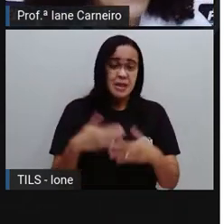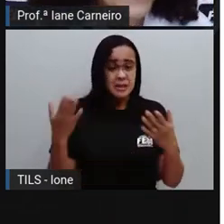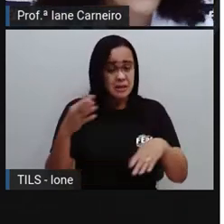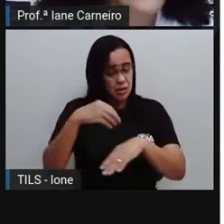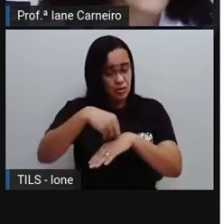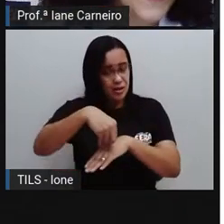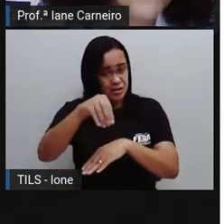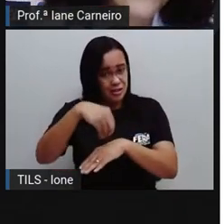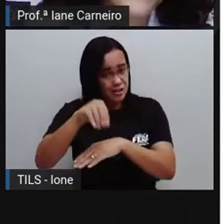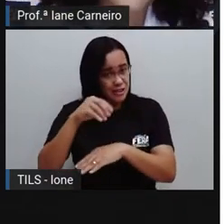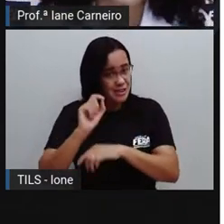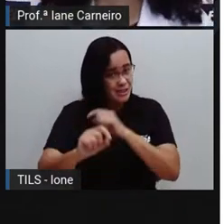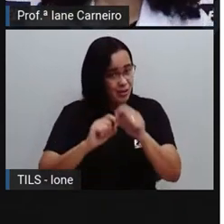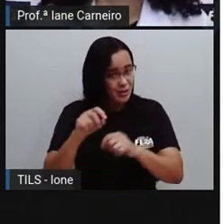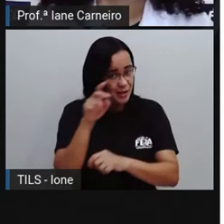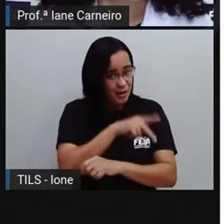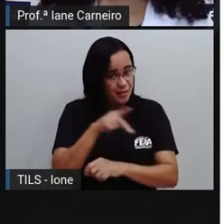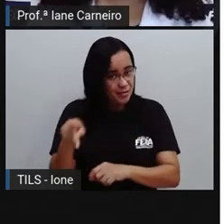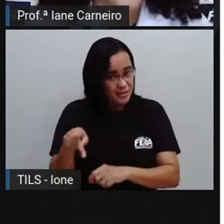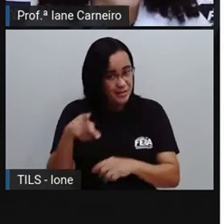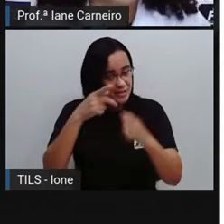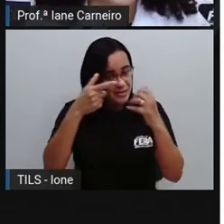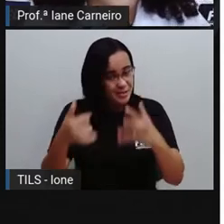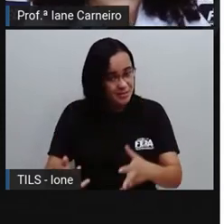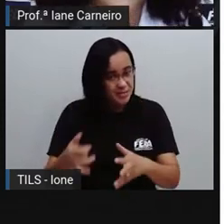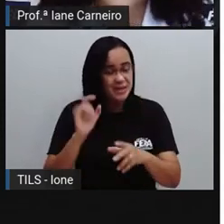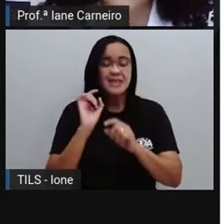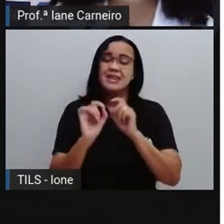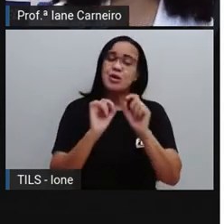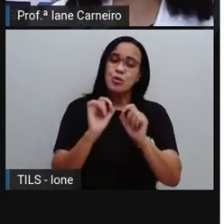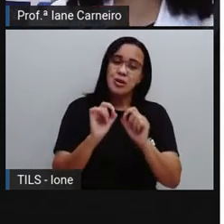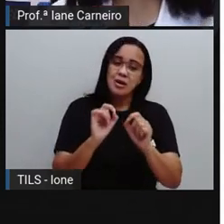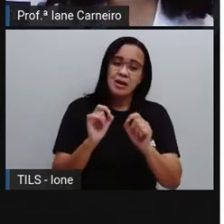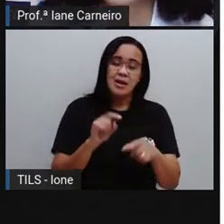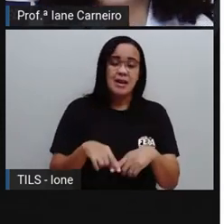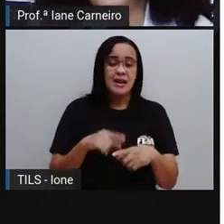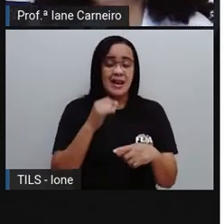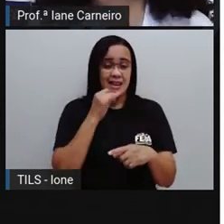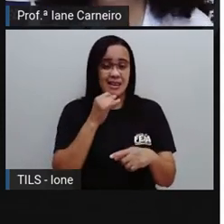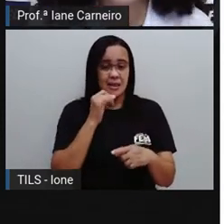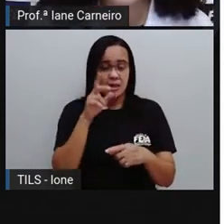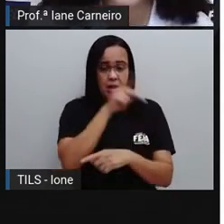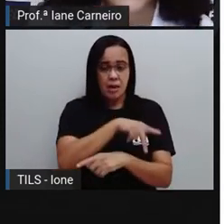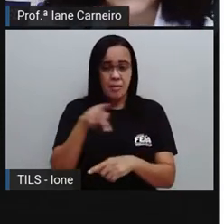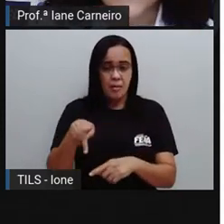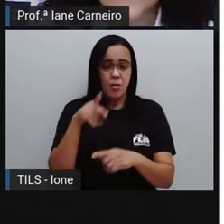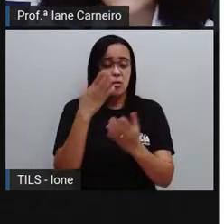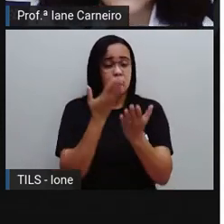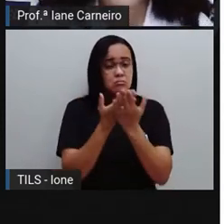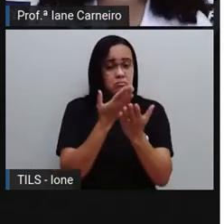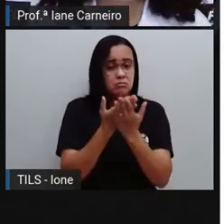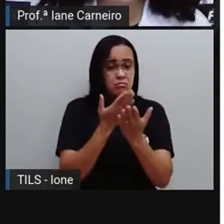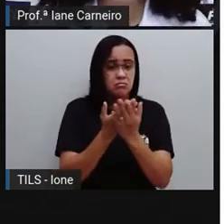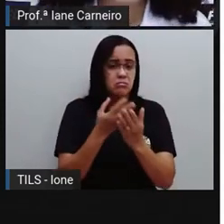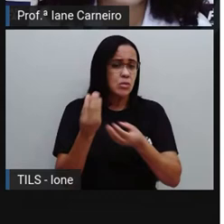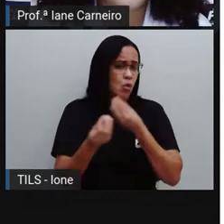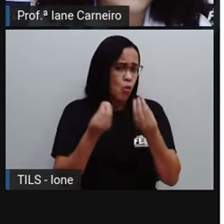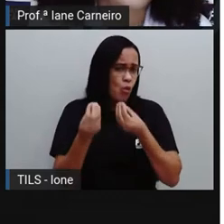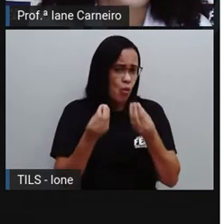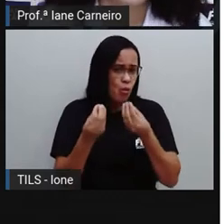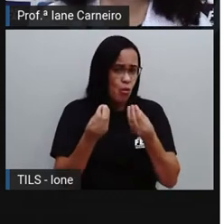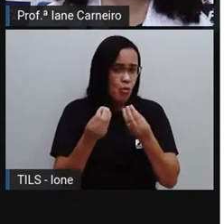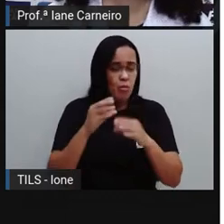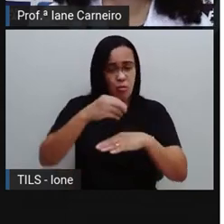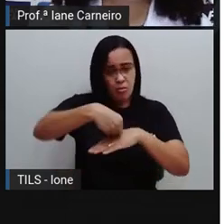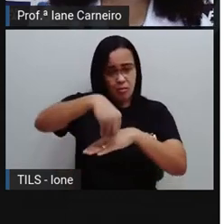Vocês também são meus alunos né mas quando a pronta a sola na escola dando aula Senta aqui gravando aula fica pronto faz a pro dar